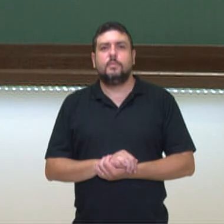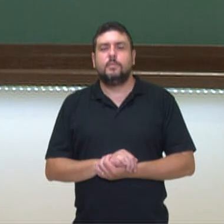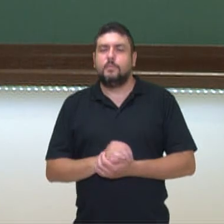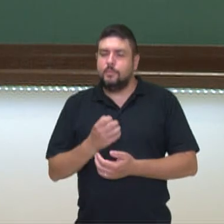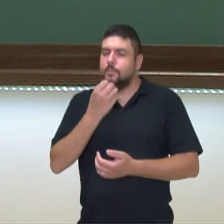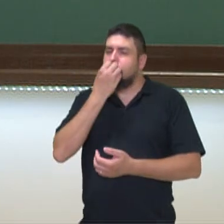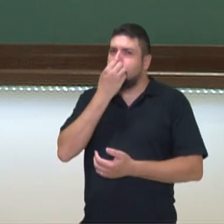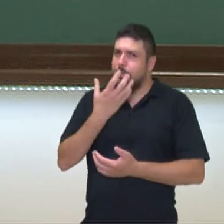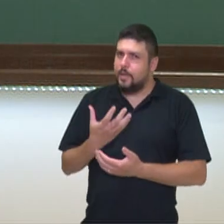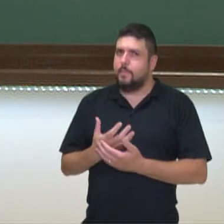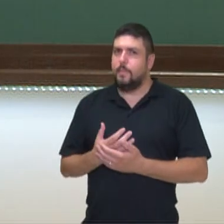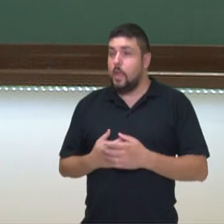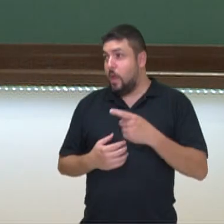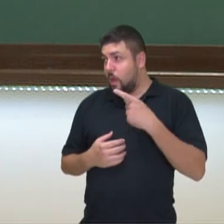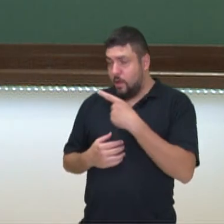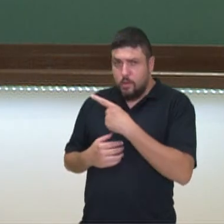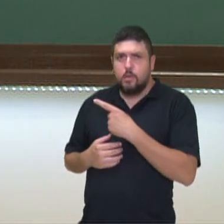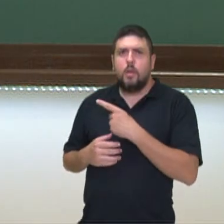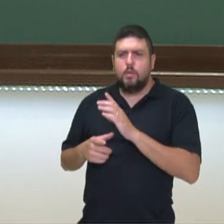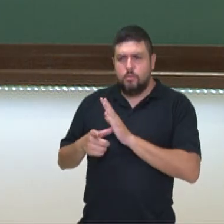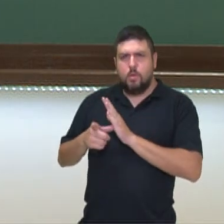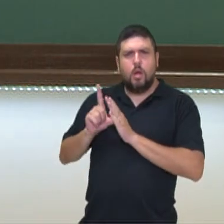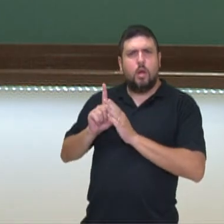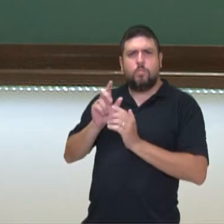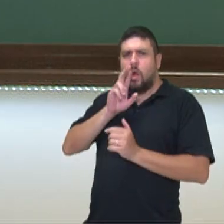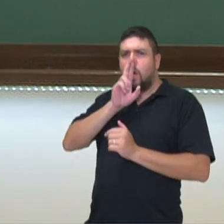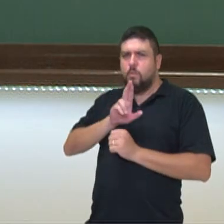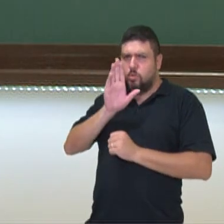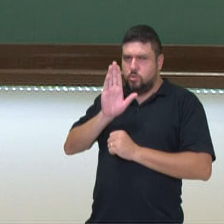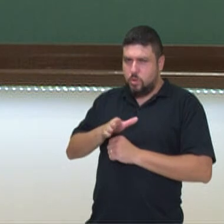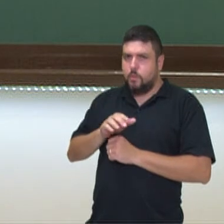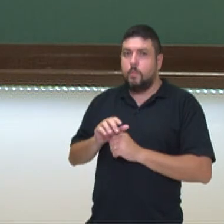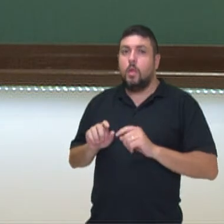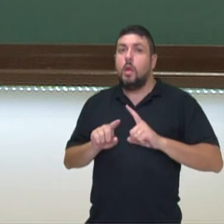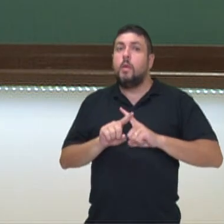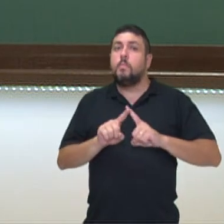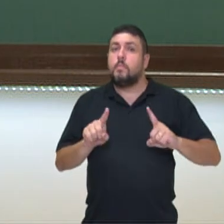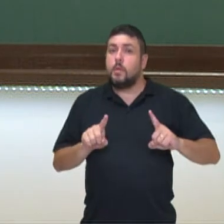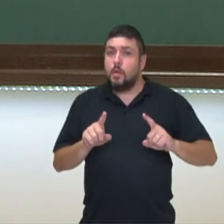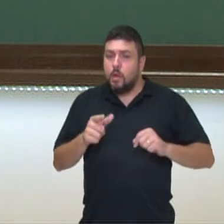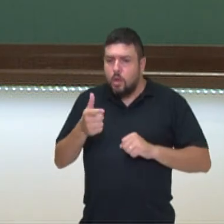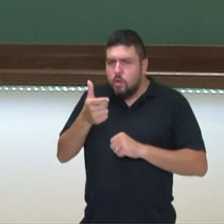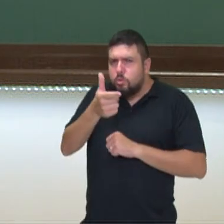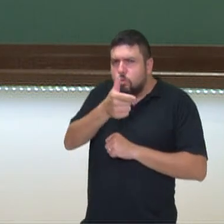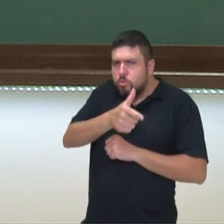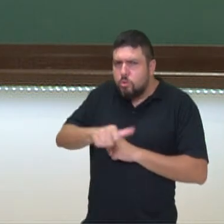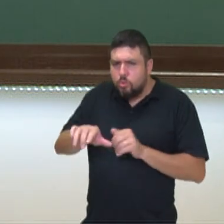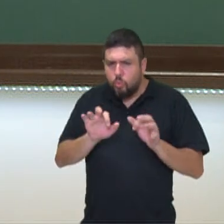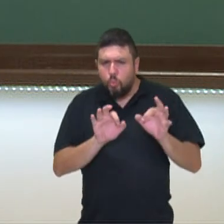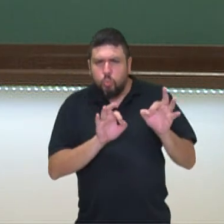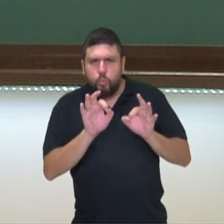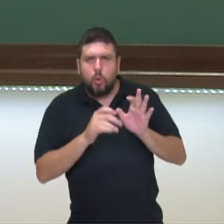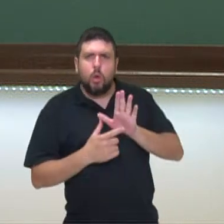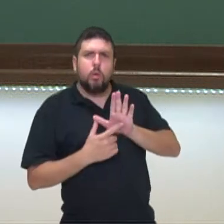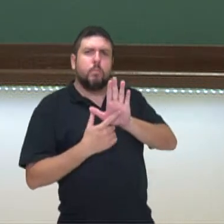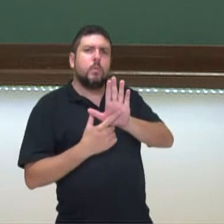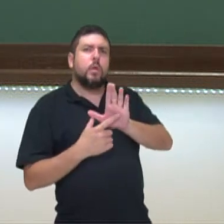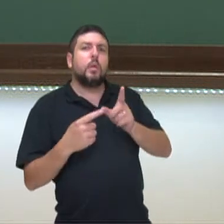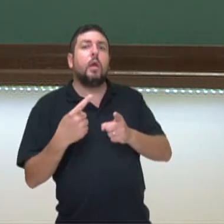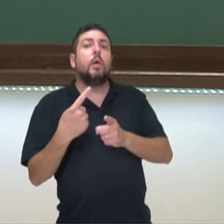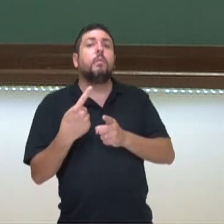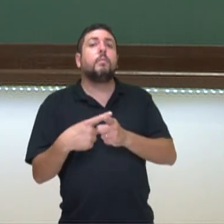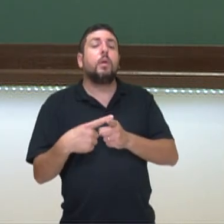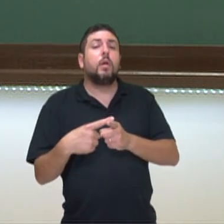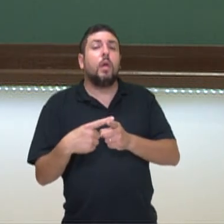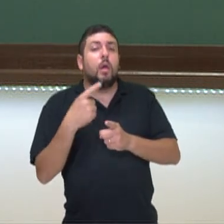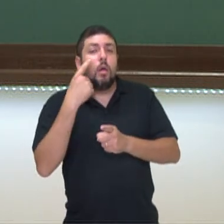Muito bem, esse probleminha a gente já tinha feito, mas a professora trouxe ele novamente nessa aula para mostrar para vocês as